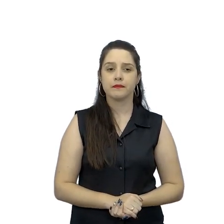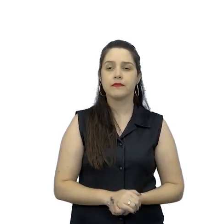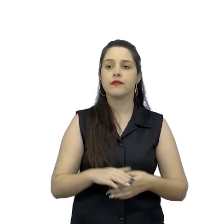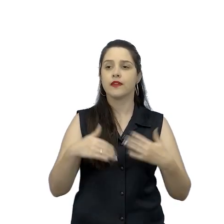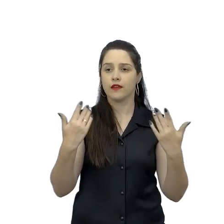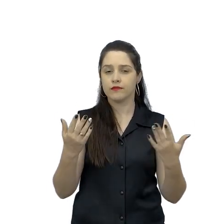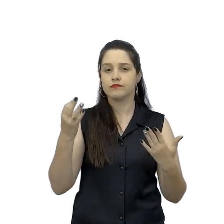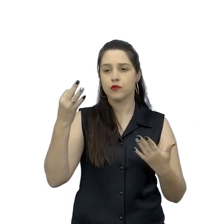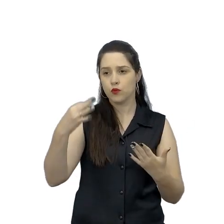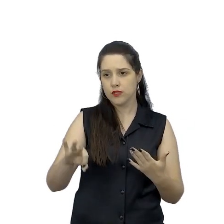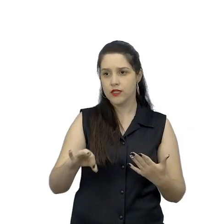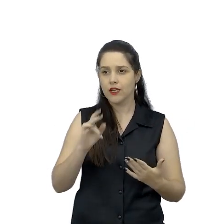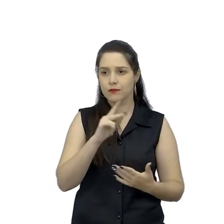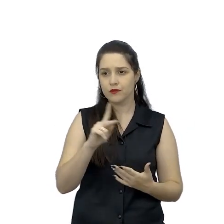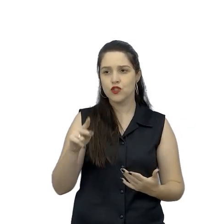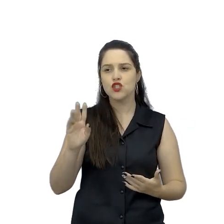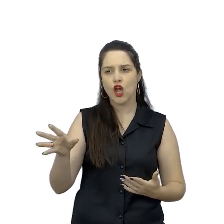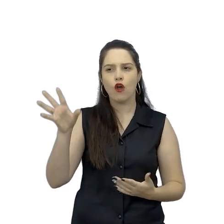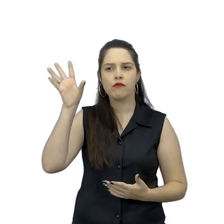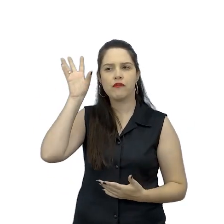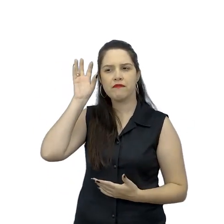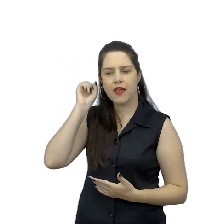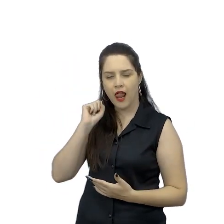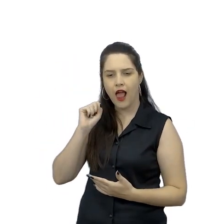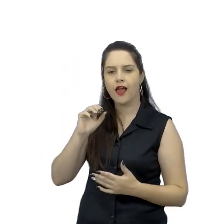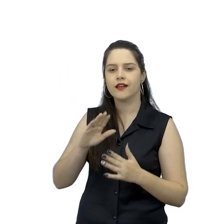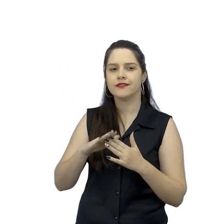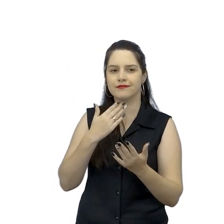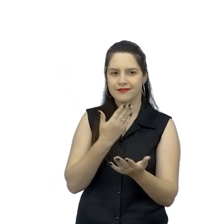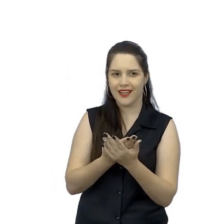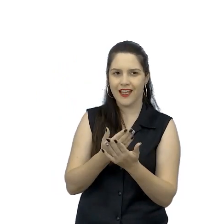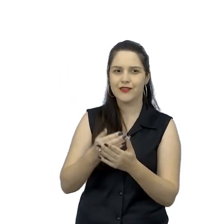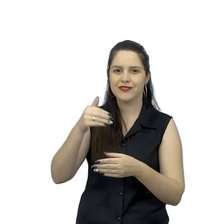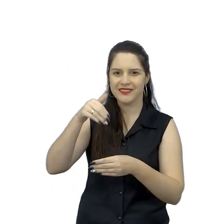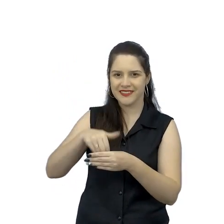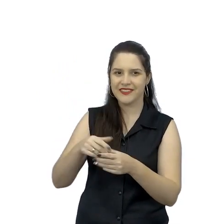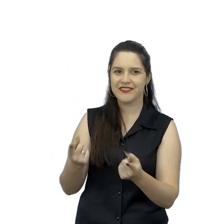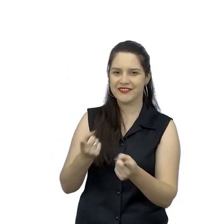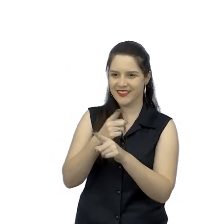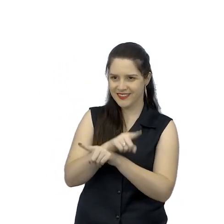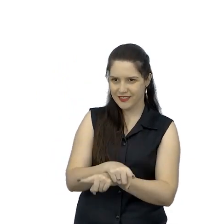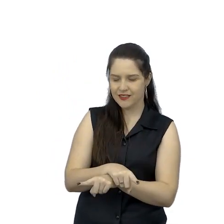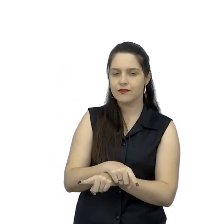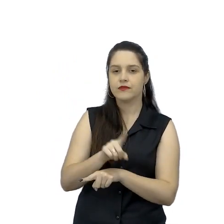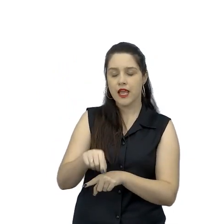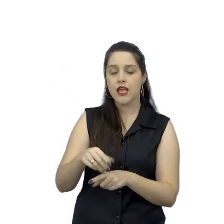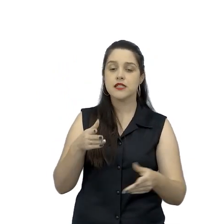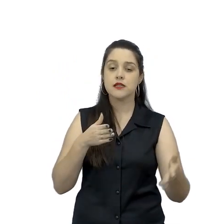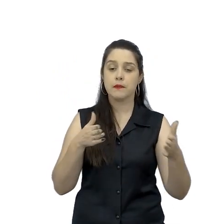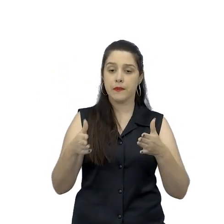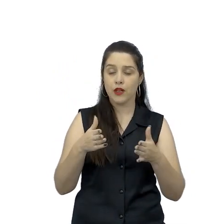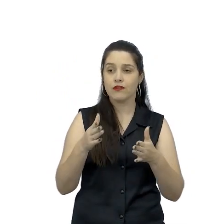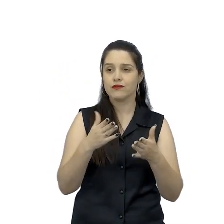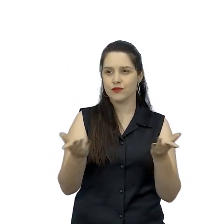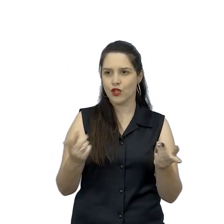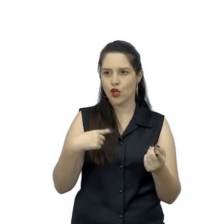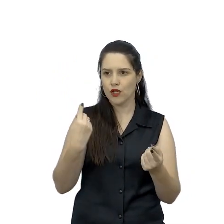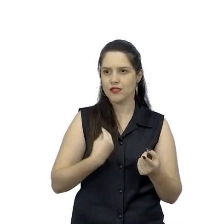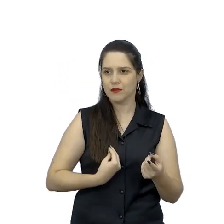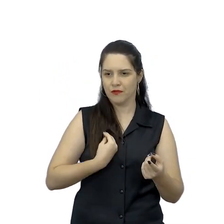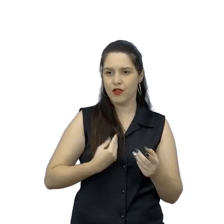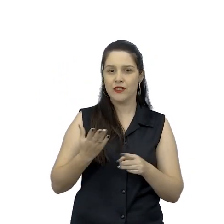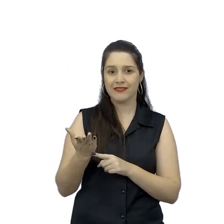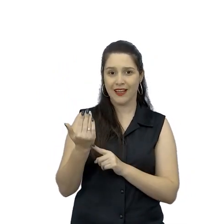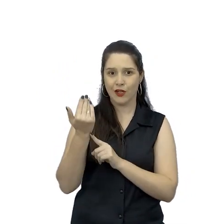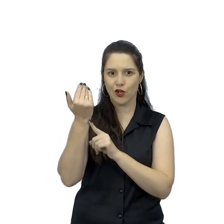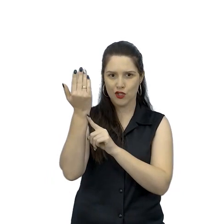Com certeza, professor, você já ouviu falar em sala de aula invertida, né? Nesse período que nós vivemos, né, de